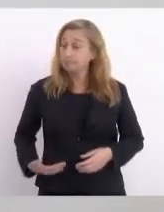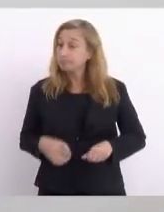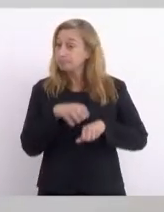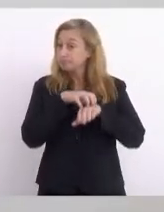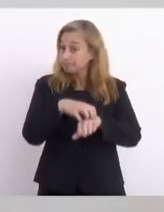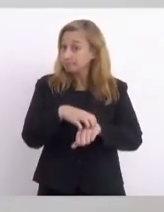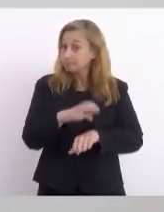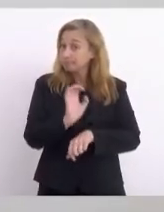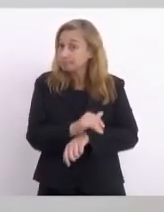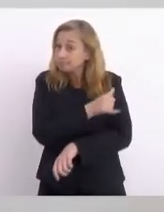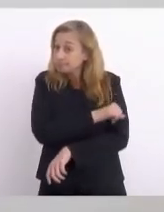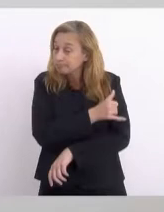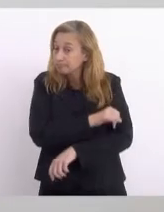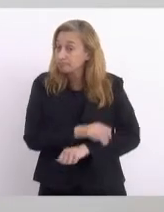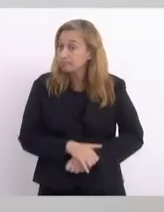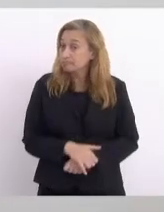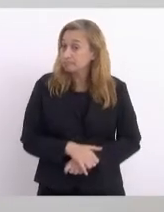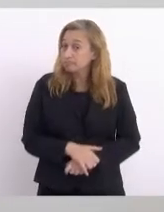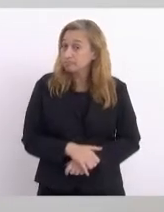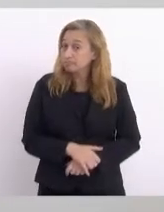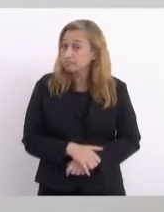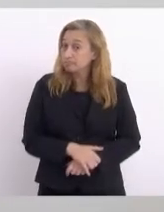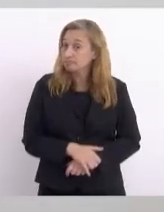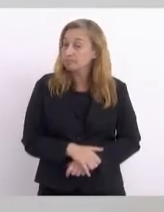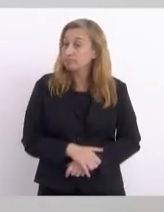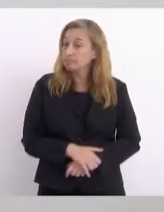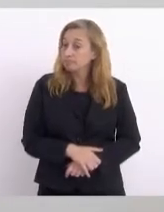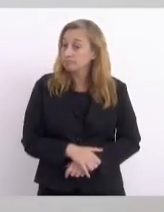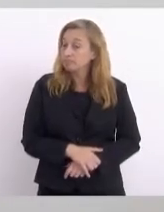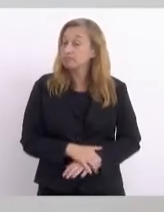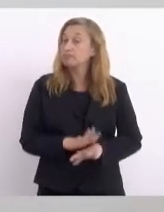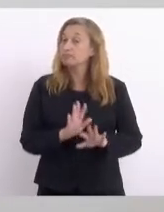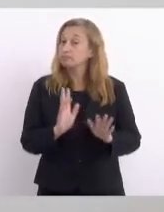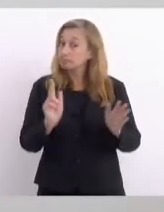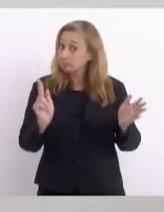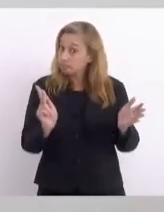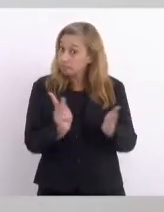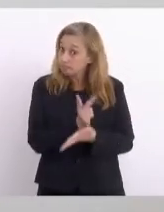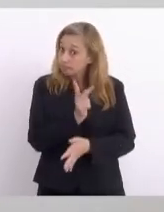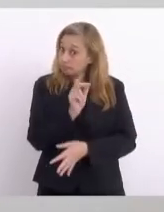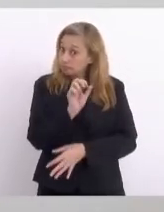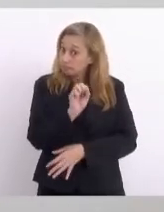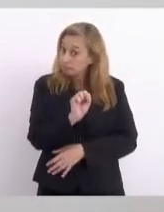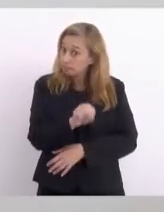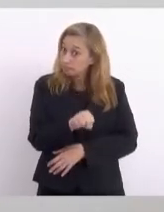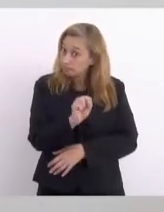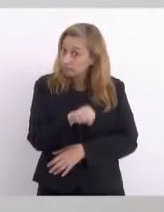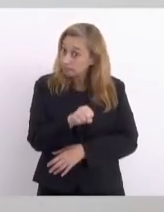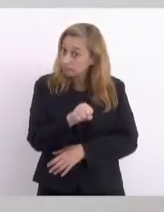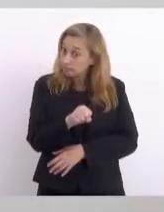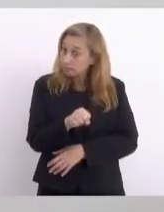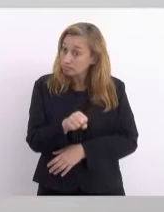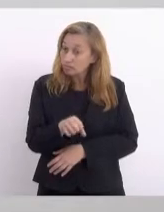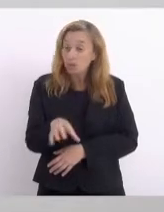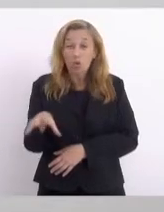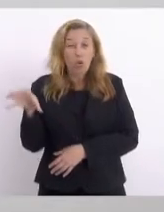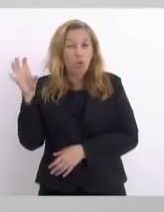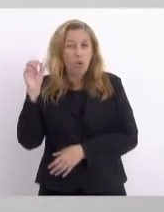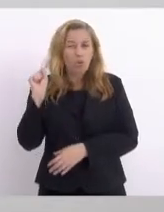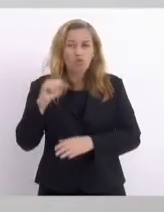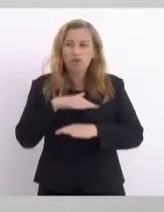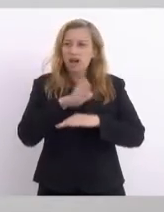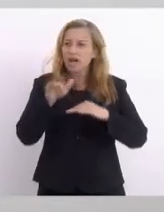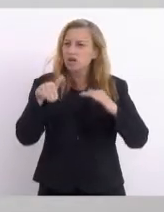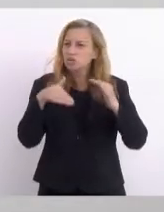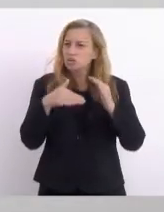no estado do Rio de Janeiro, isto deva acontecer de modo a gente ouvir a todos e